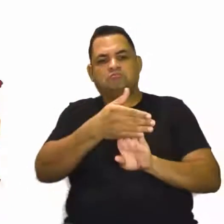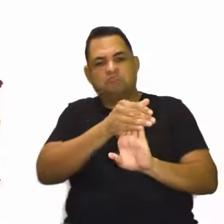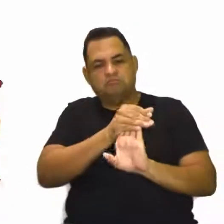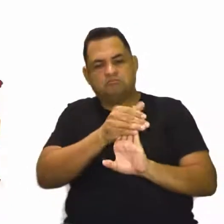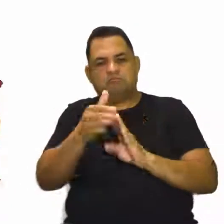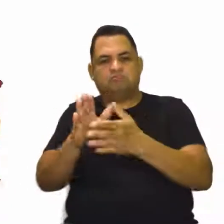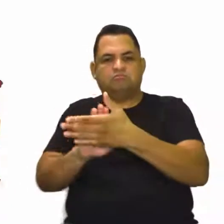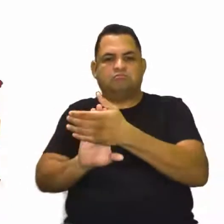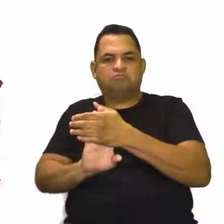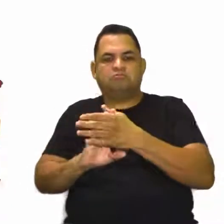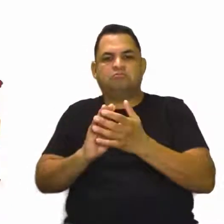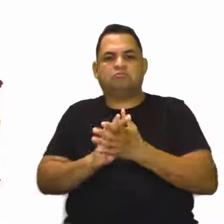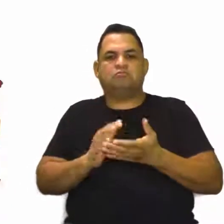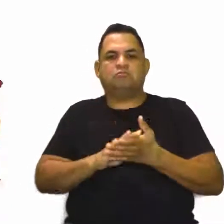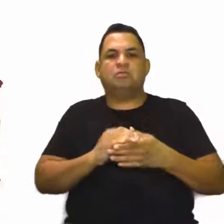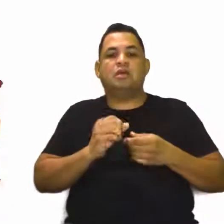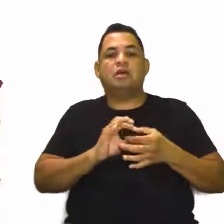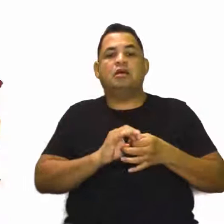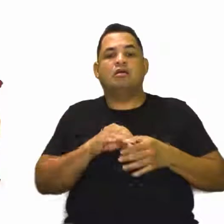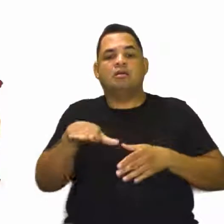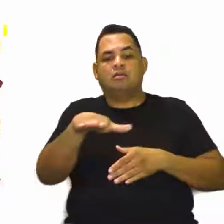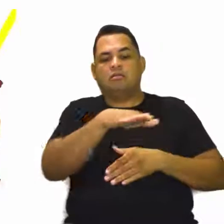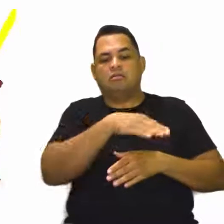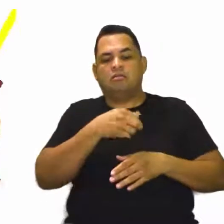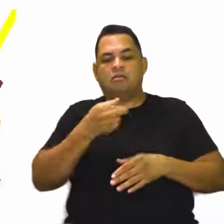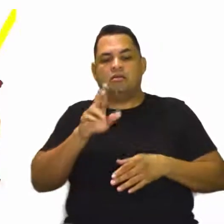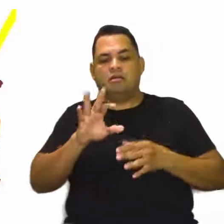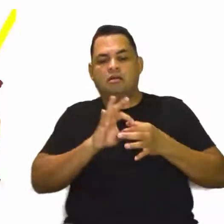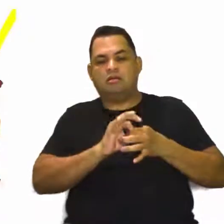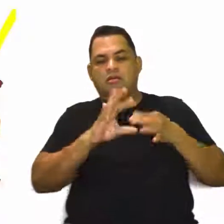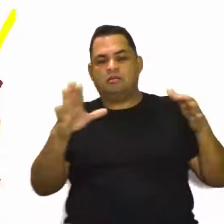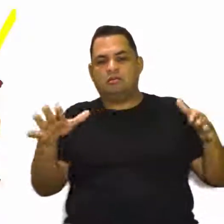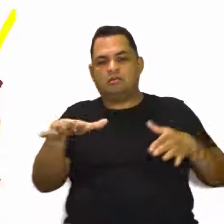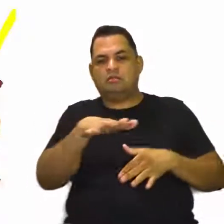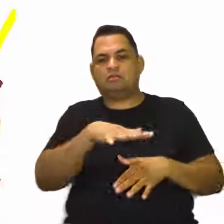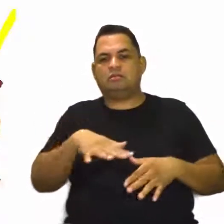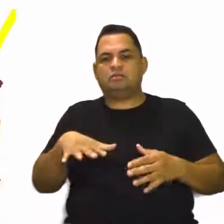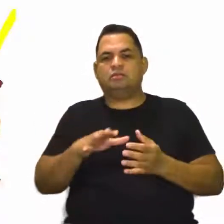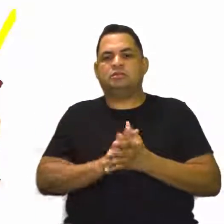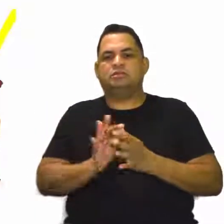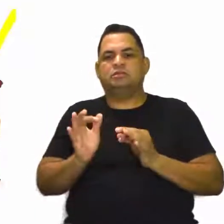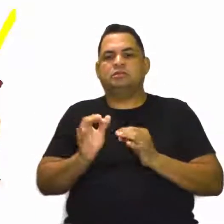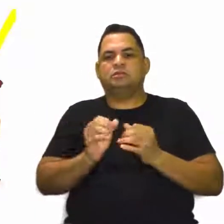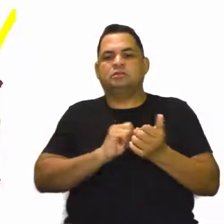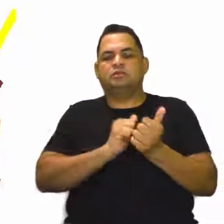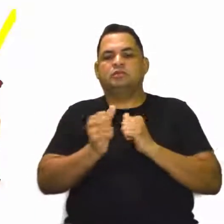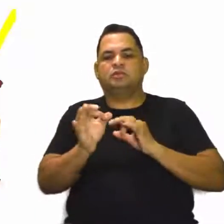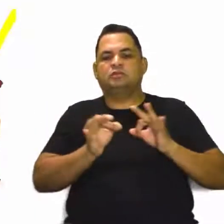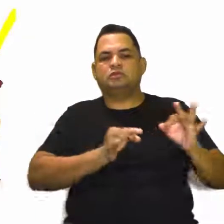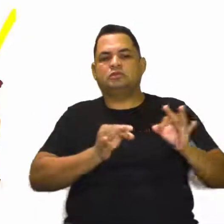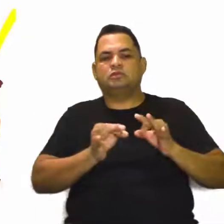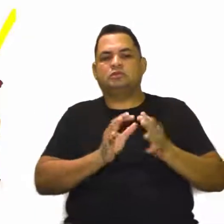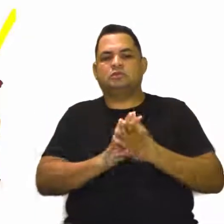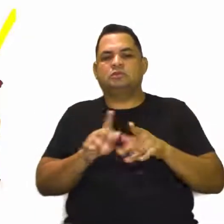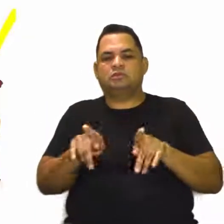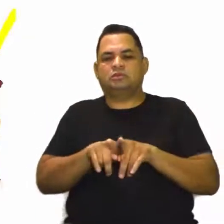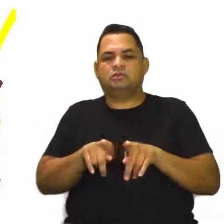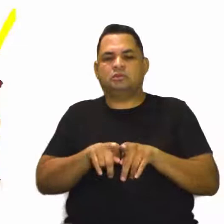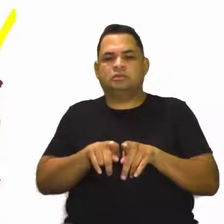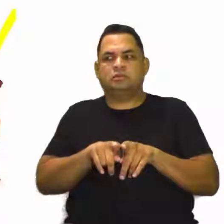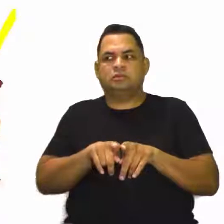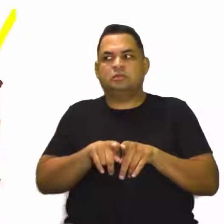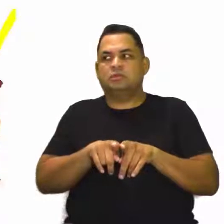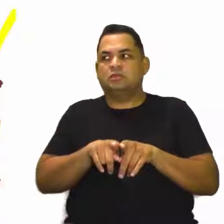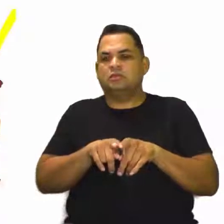alongamentos, atividades ao ar livre aí, né? Alguns esportes sistematizados. A gente também tem